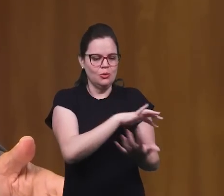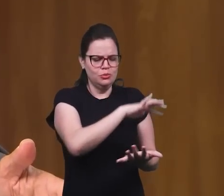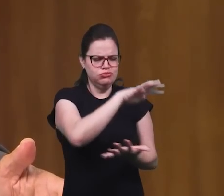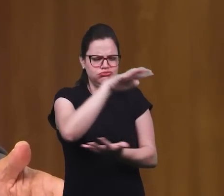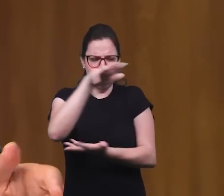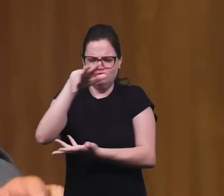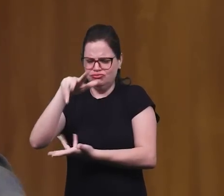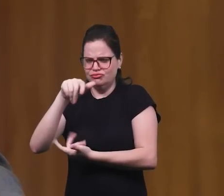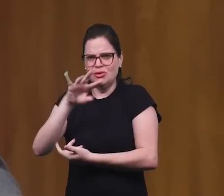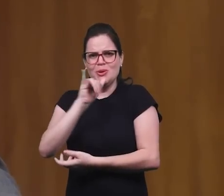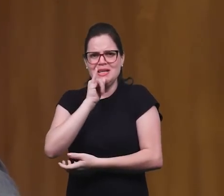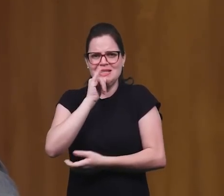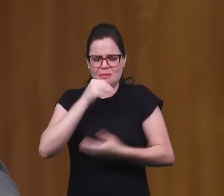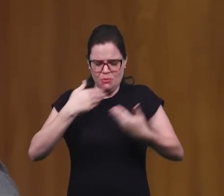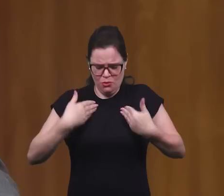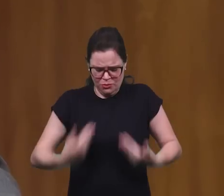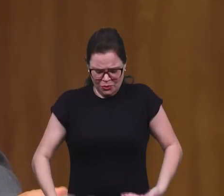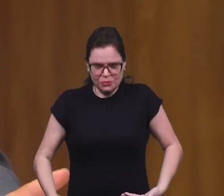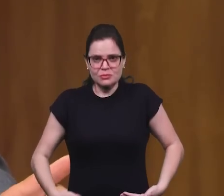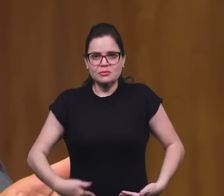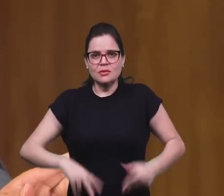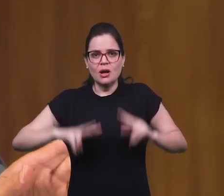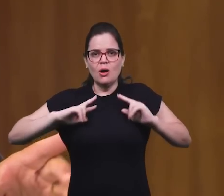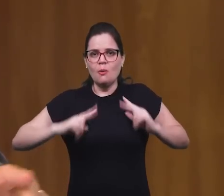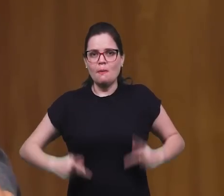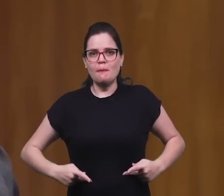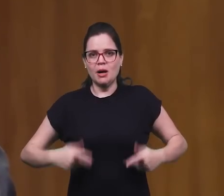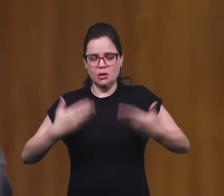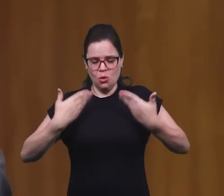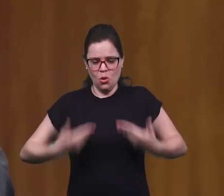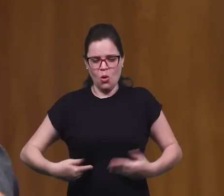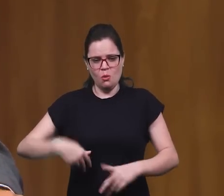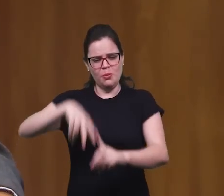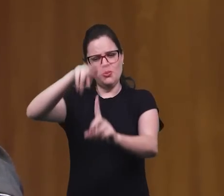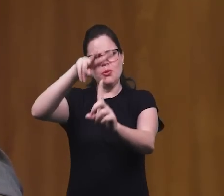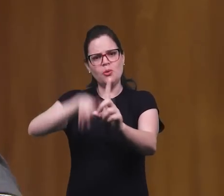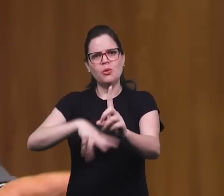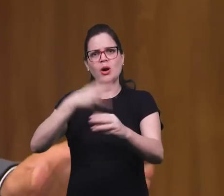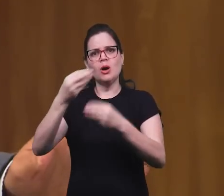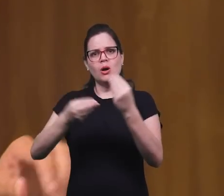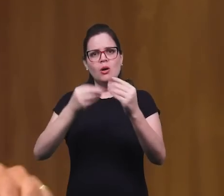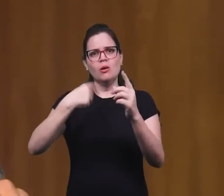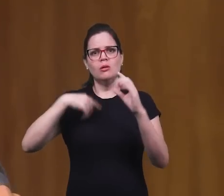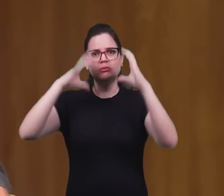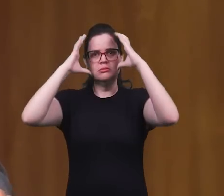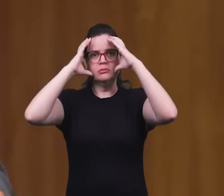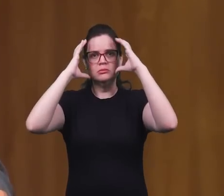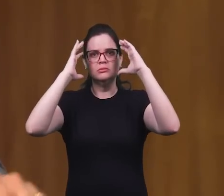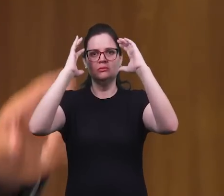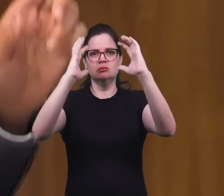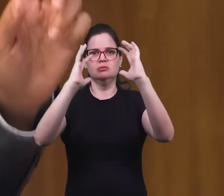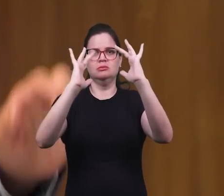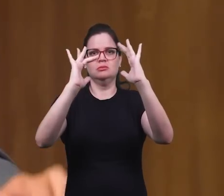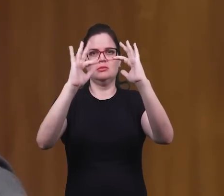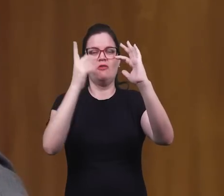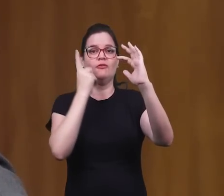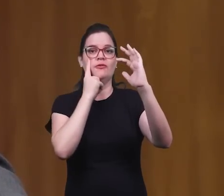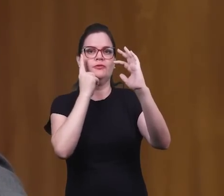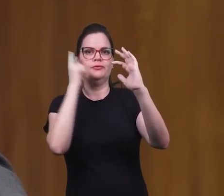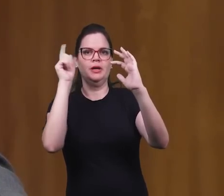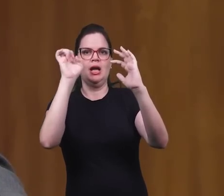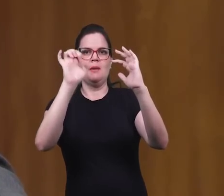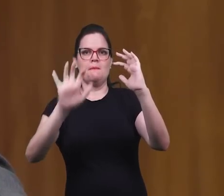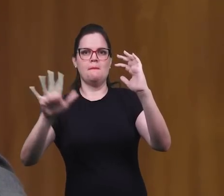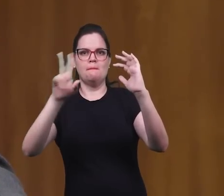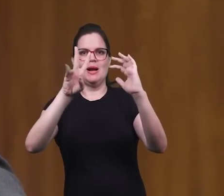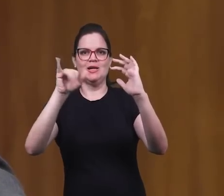próprio corpo humano com relação a isso. A gente vê, por exemplo, no próprio cérebro, né? Vai ser projetada uma